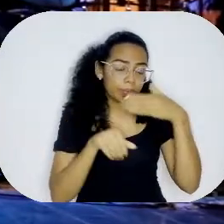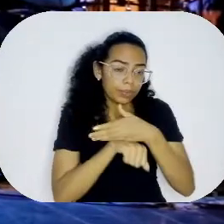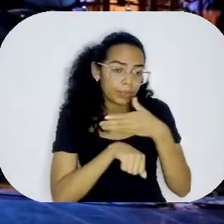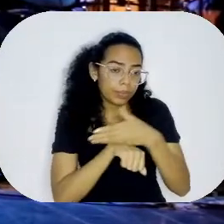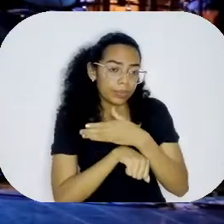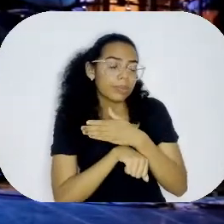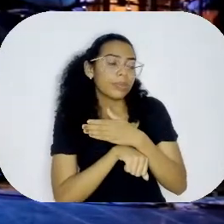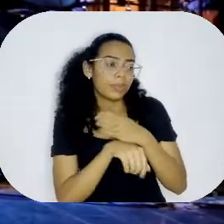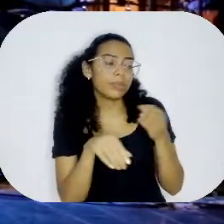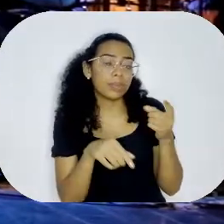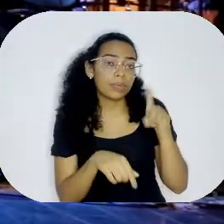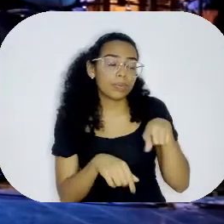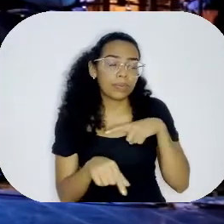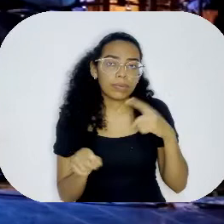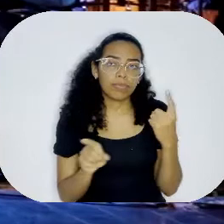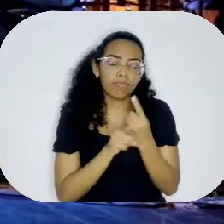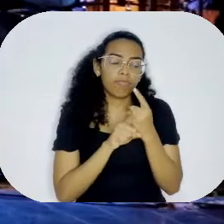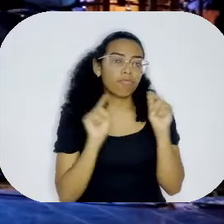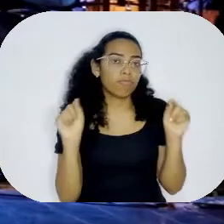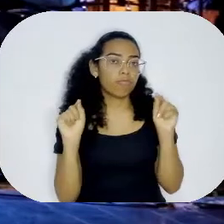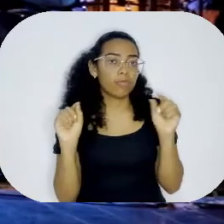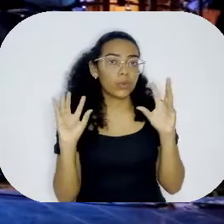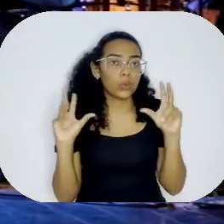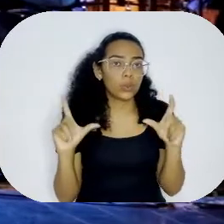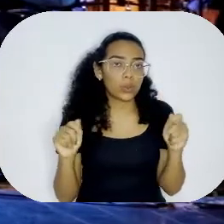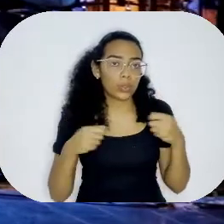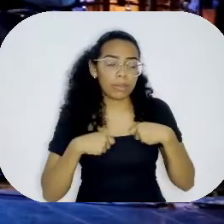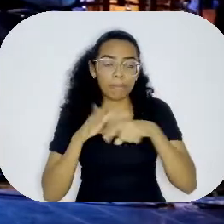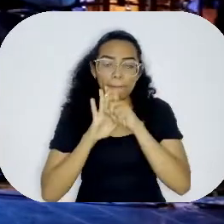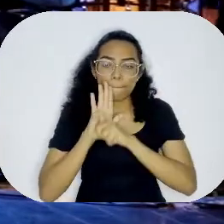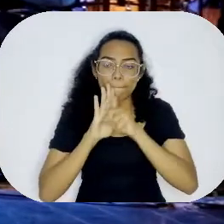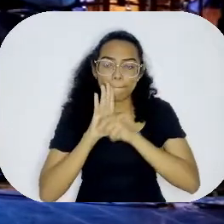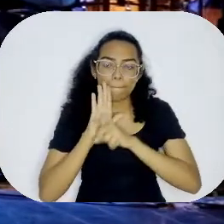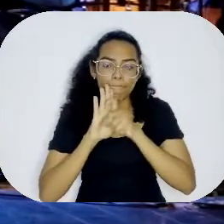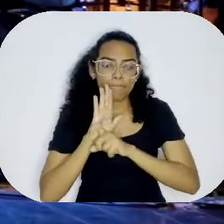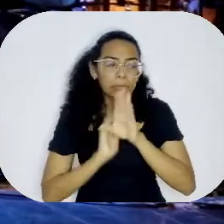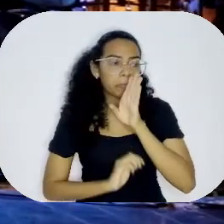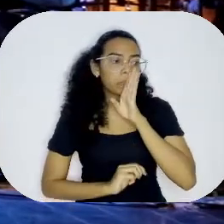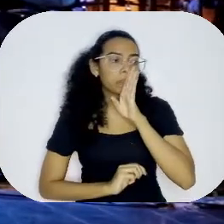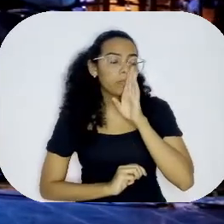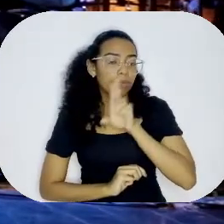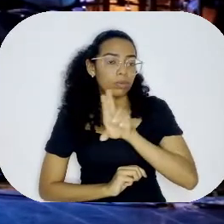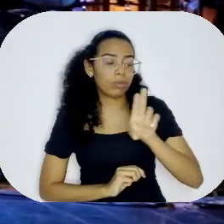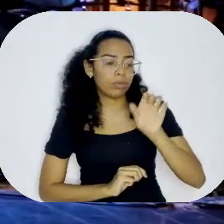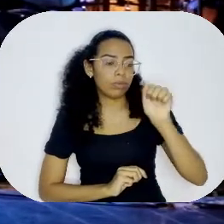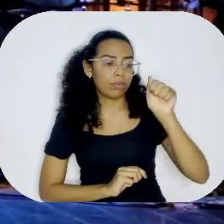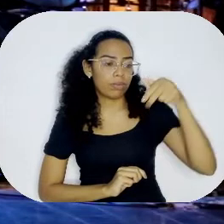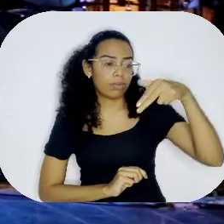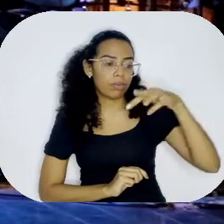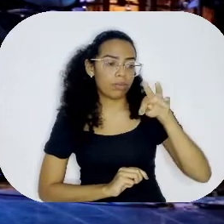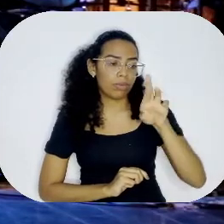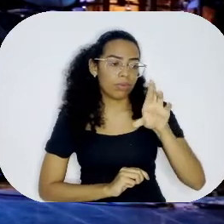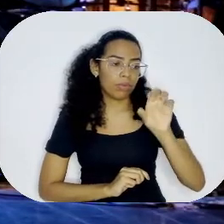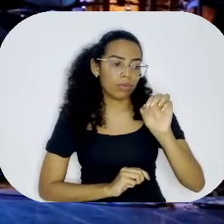recuperação de um mito muito primitivo, não é? Dos andrógenos, né? Quando amalgamados,